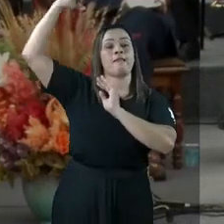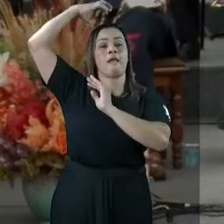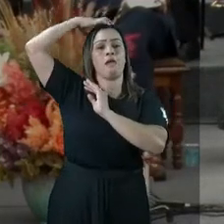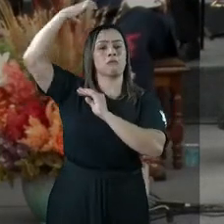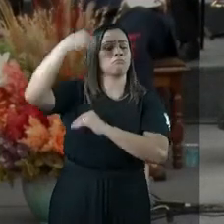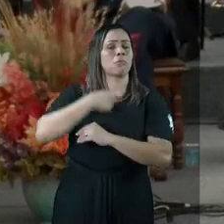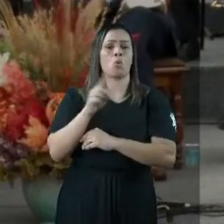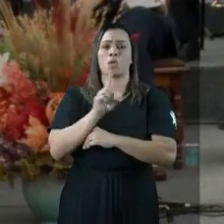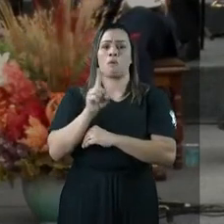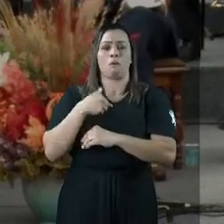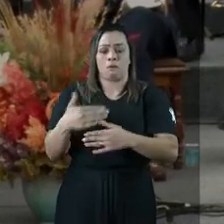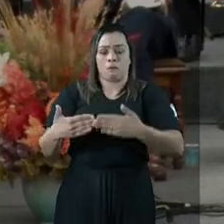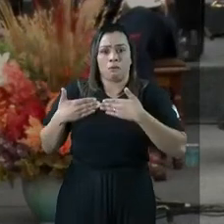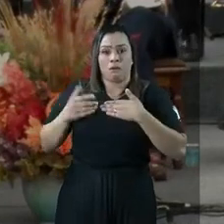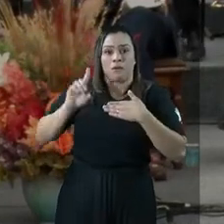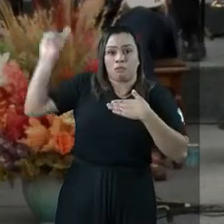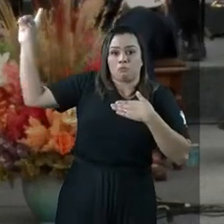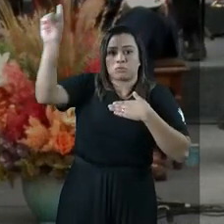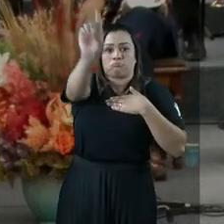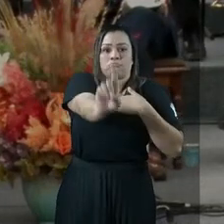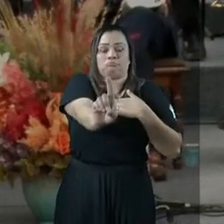da glória.